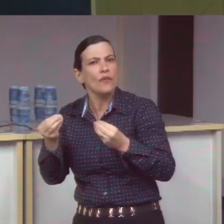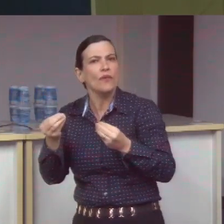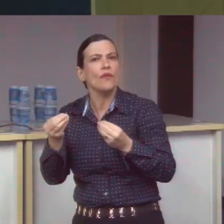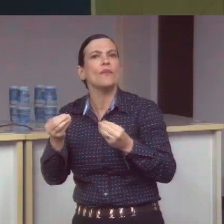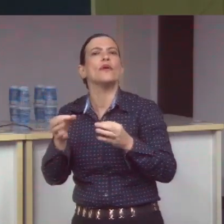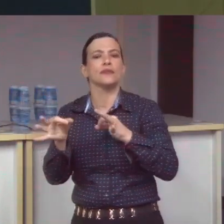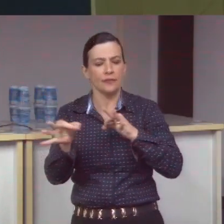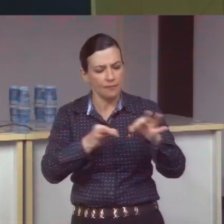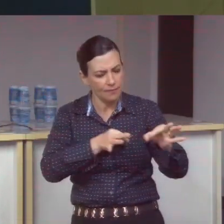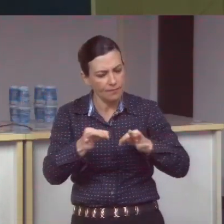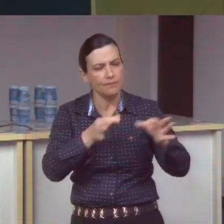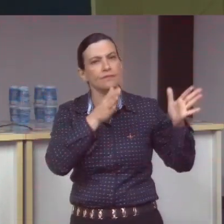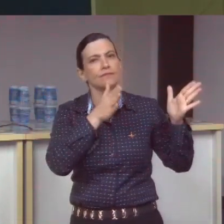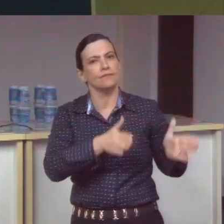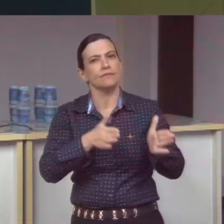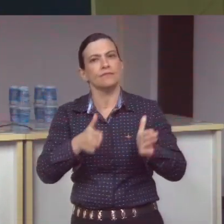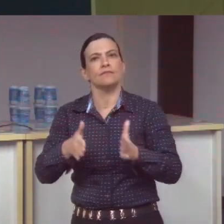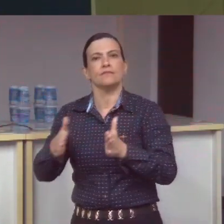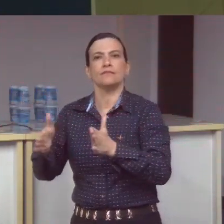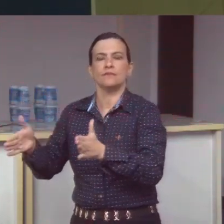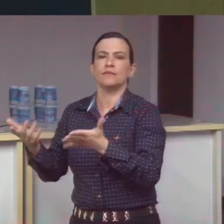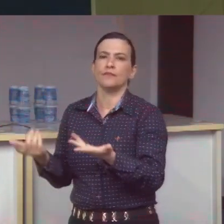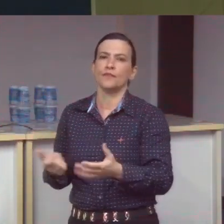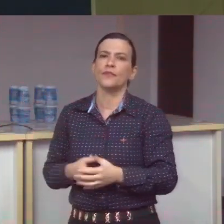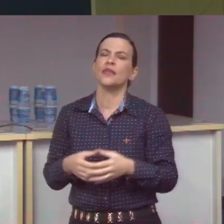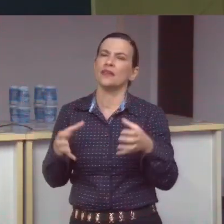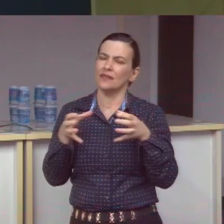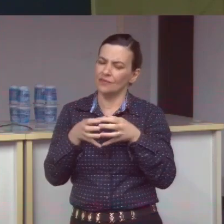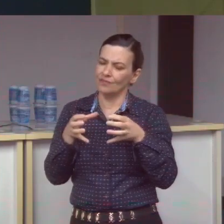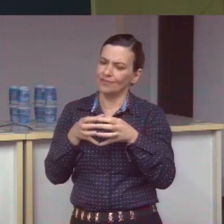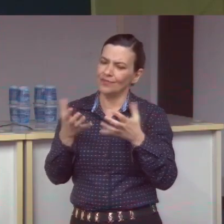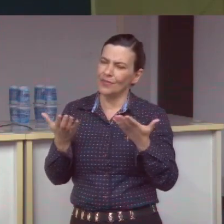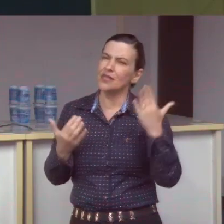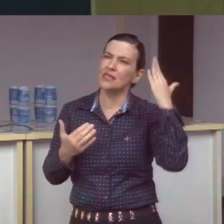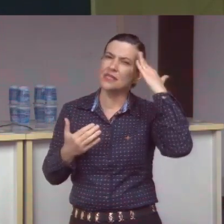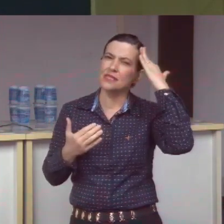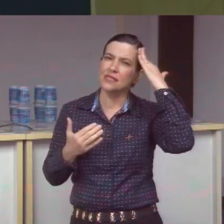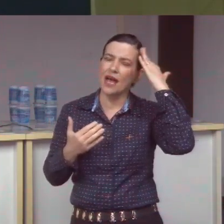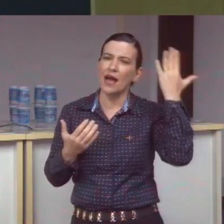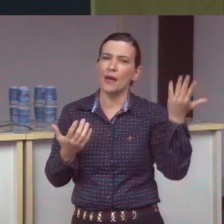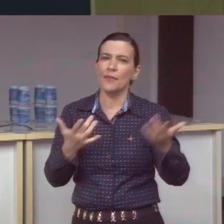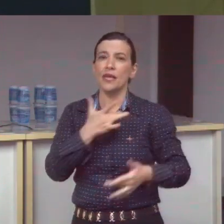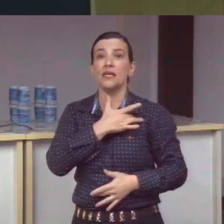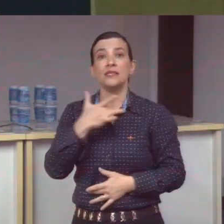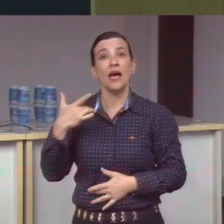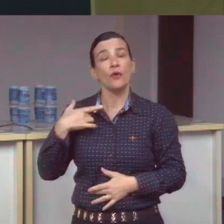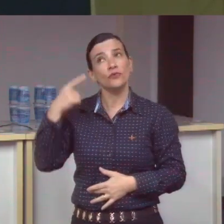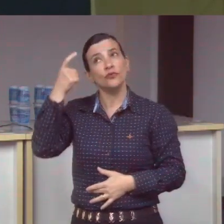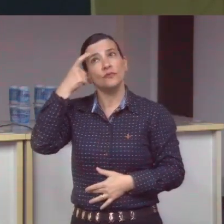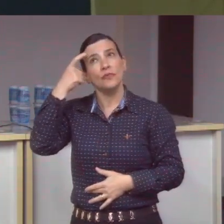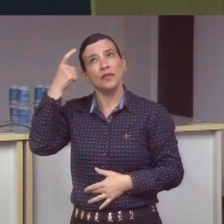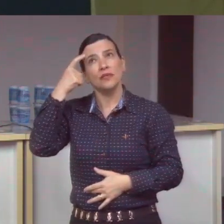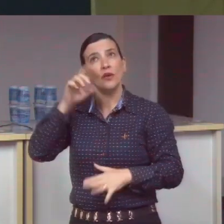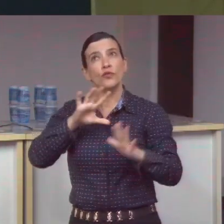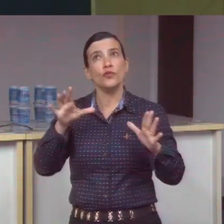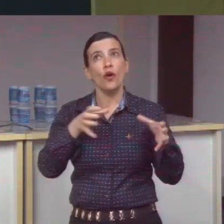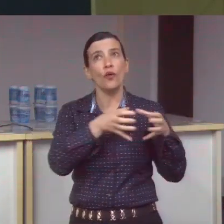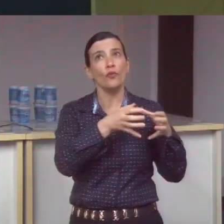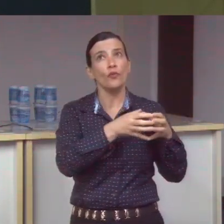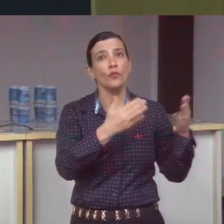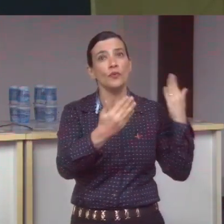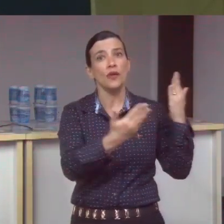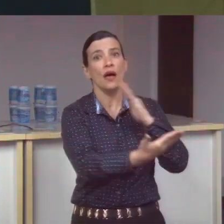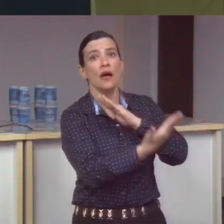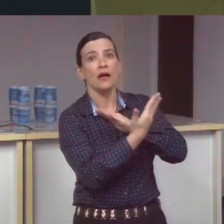É um dos aspectos. E a gente sabe muito bem que a gente não faz saúde mental só com cabeça de psicólogo. Saúde mental é alguma coisa